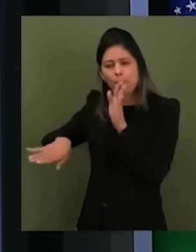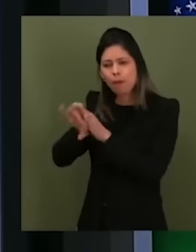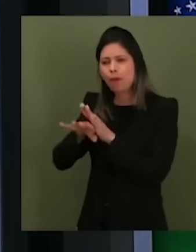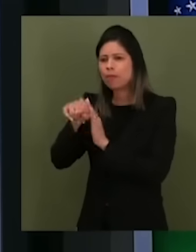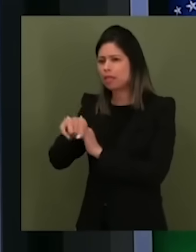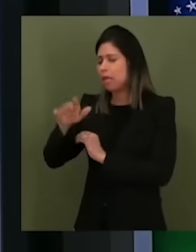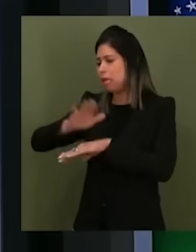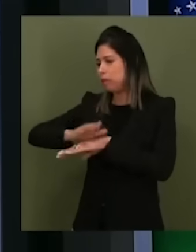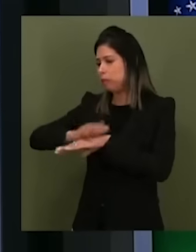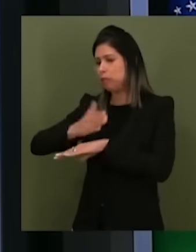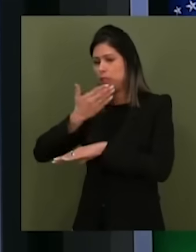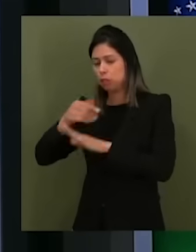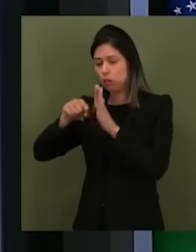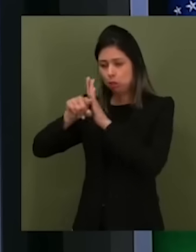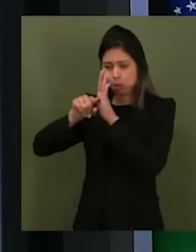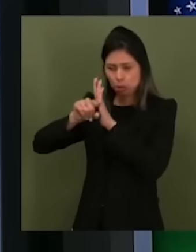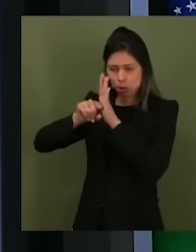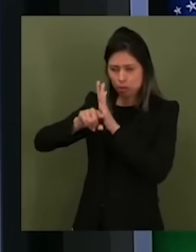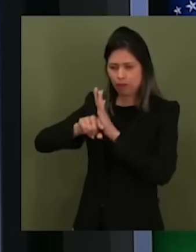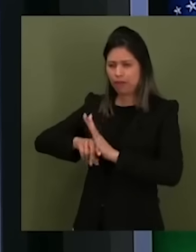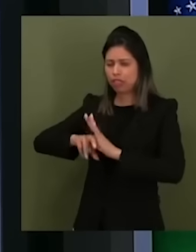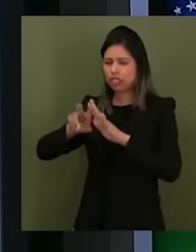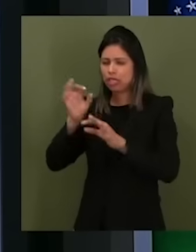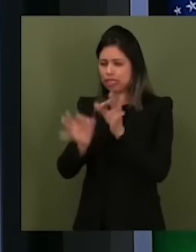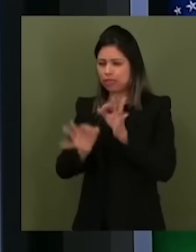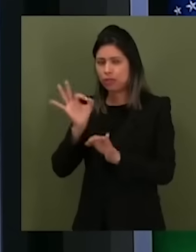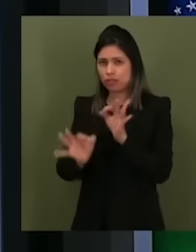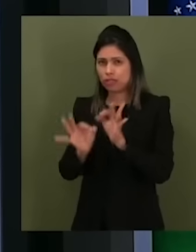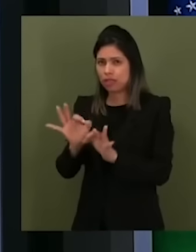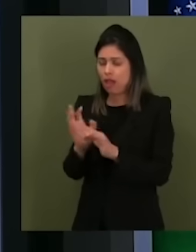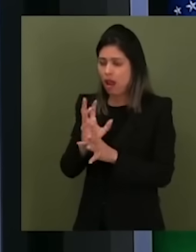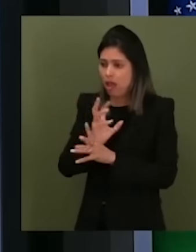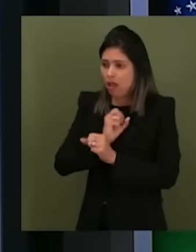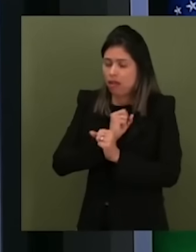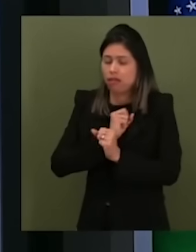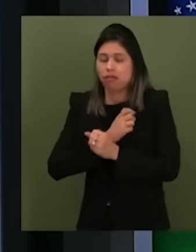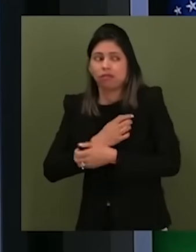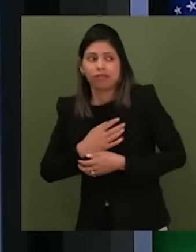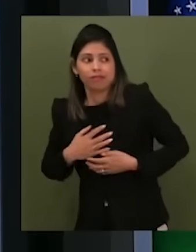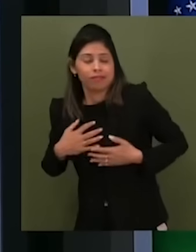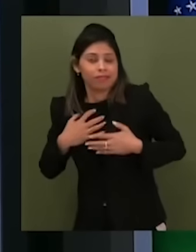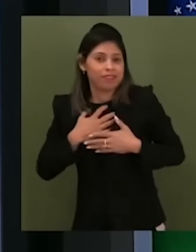daquele inquérito, daquela coisa, a pessoa se enche de esperança.